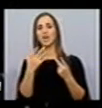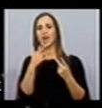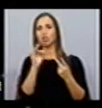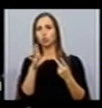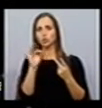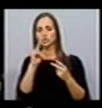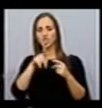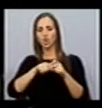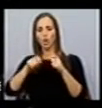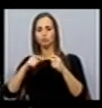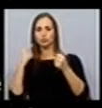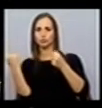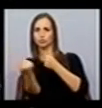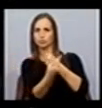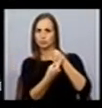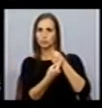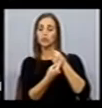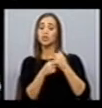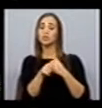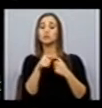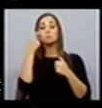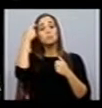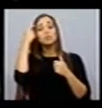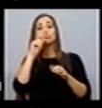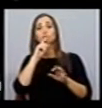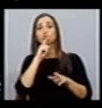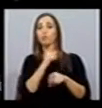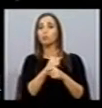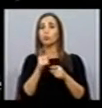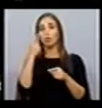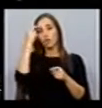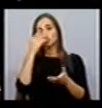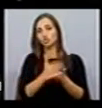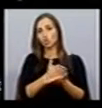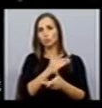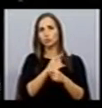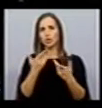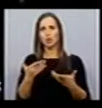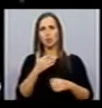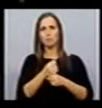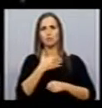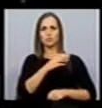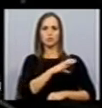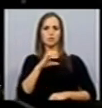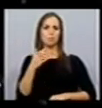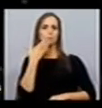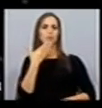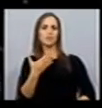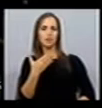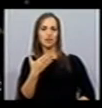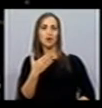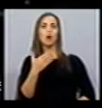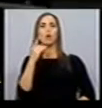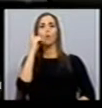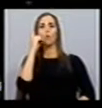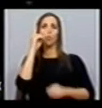e isto ainda é uma especulação, porque neste momento os cientistas estão a pedir ao quase salvador da astronomia, que é o